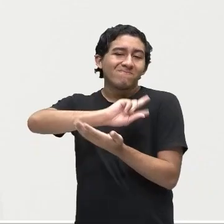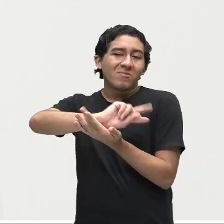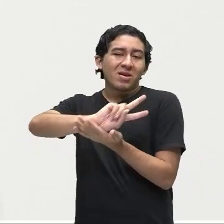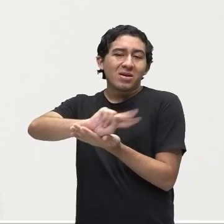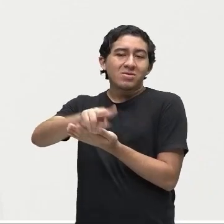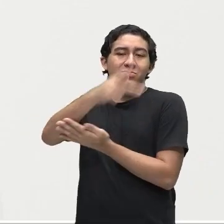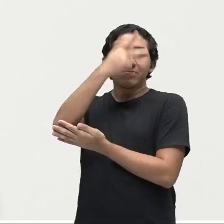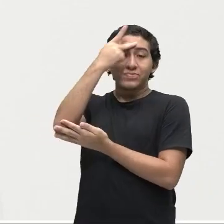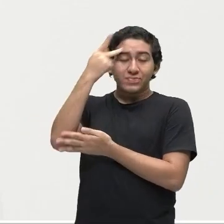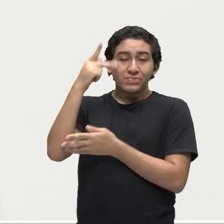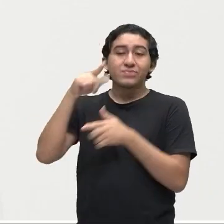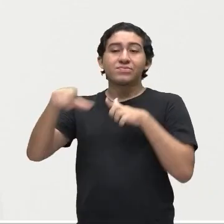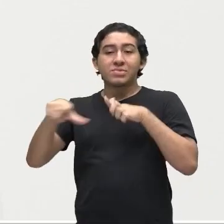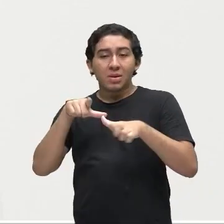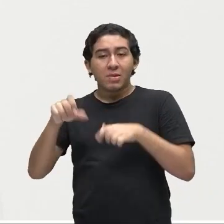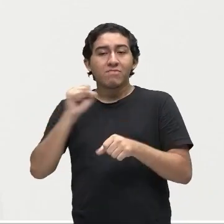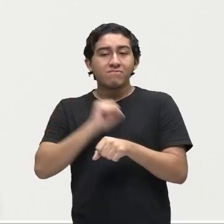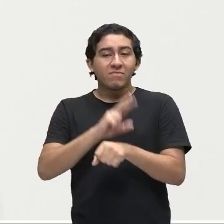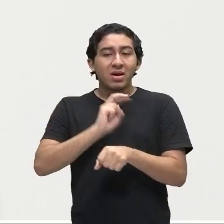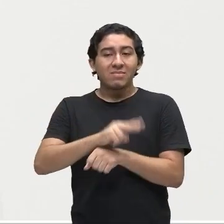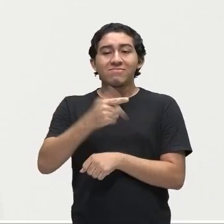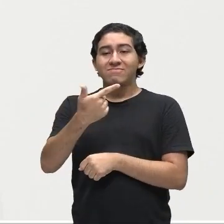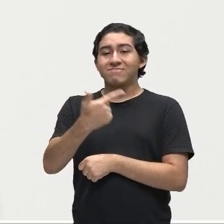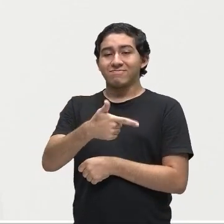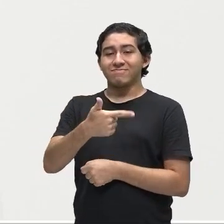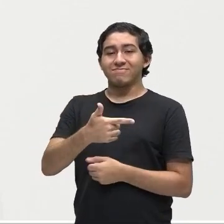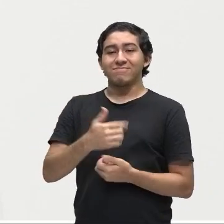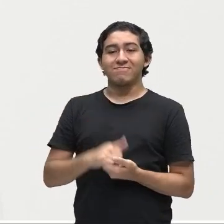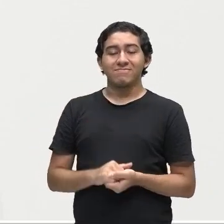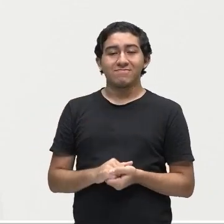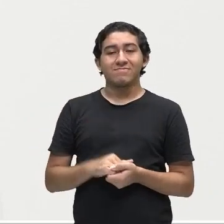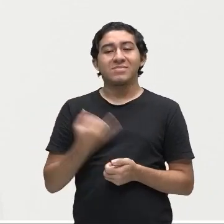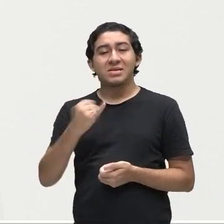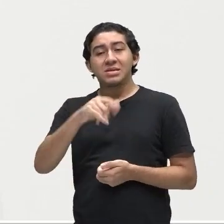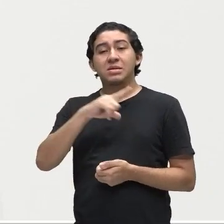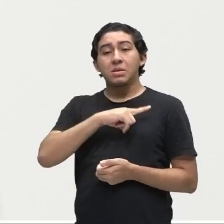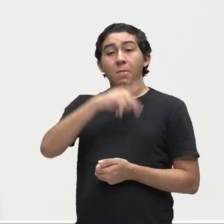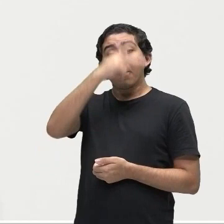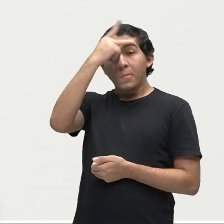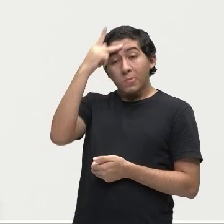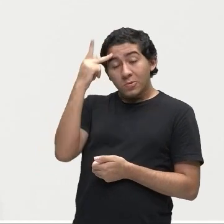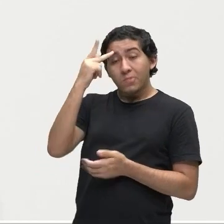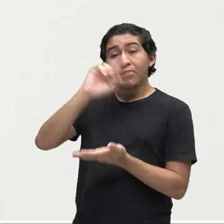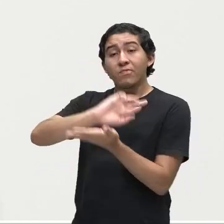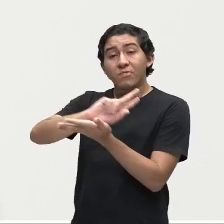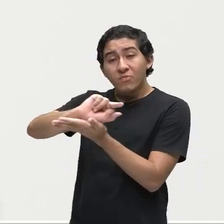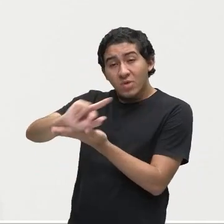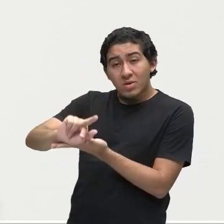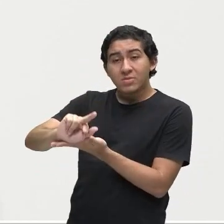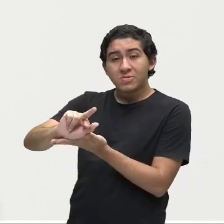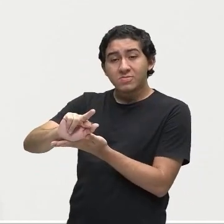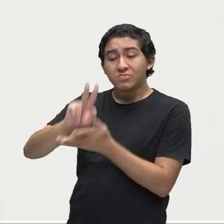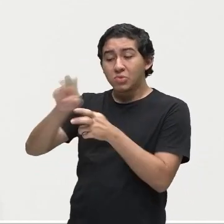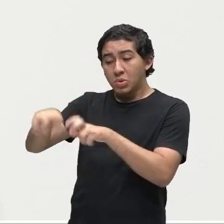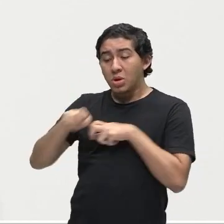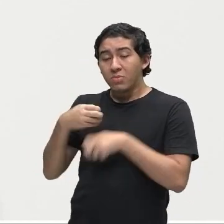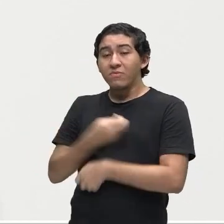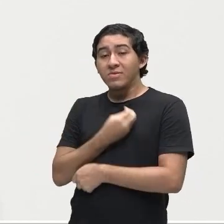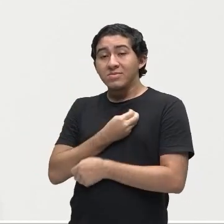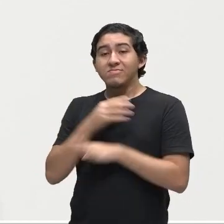obras. Tá vendo que interessante? Então, como aumentou o número de pessoas no campo, aumentou,